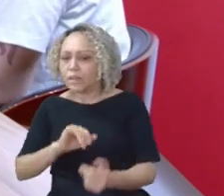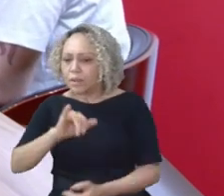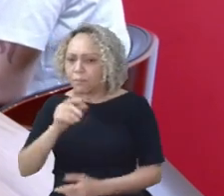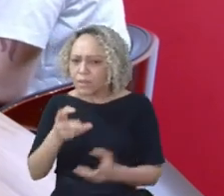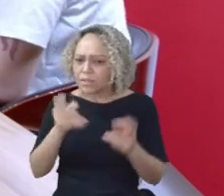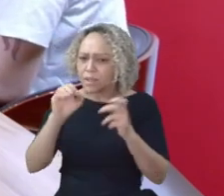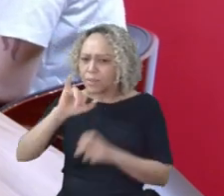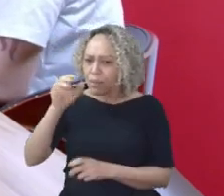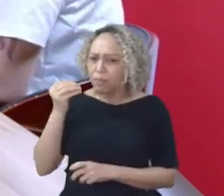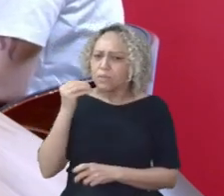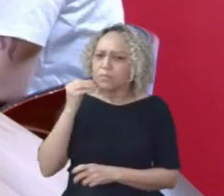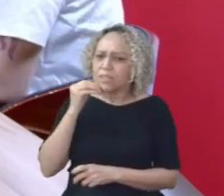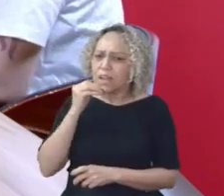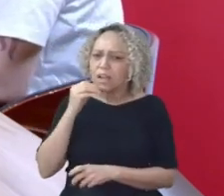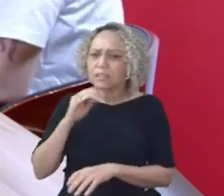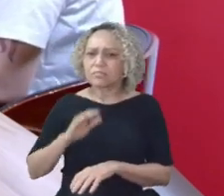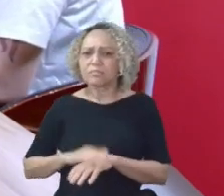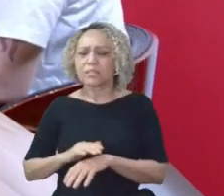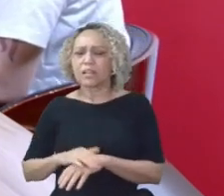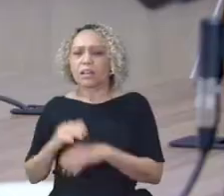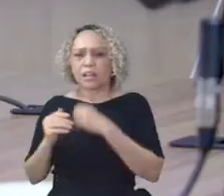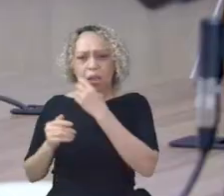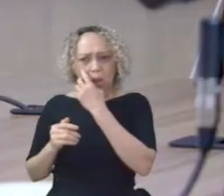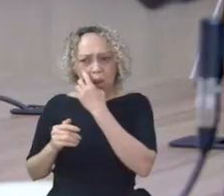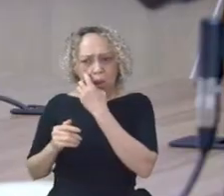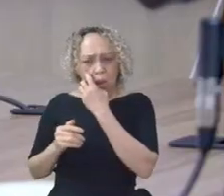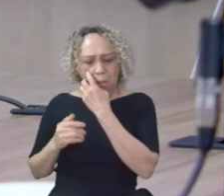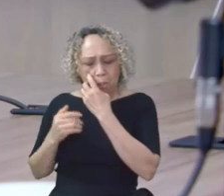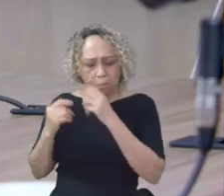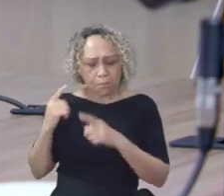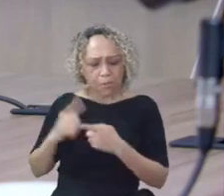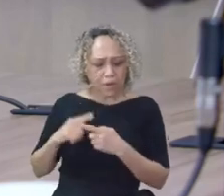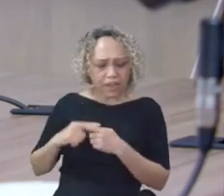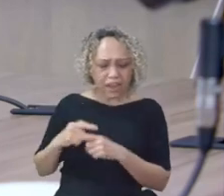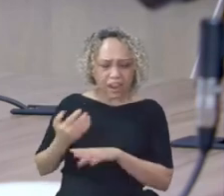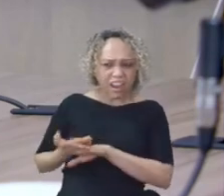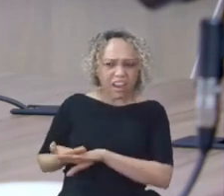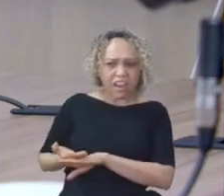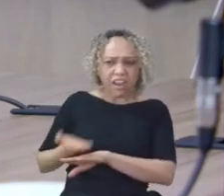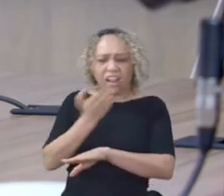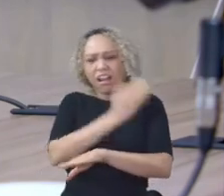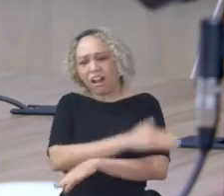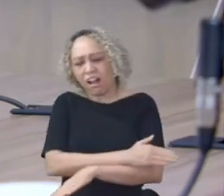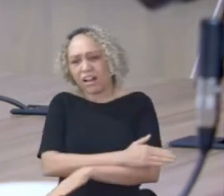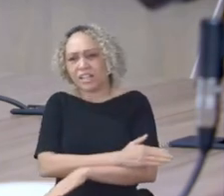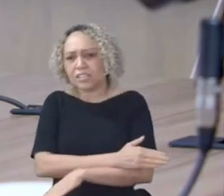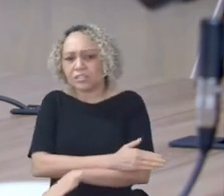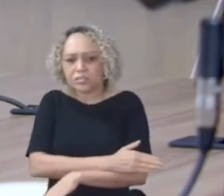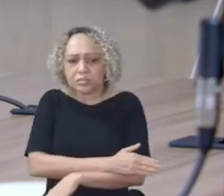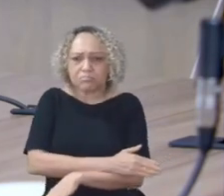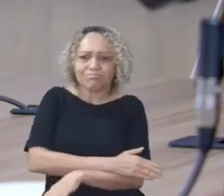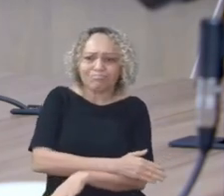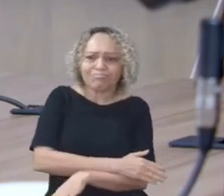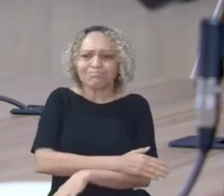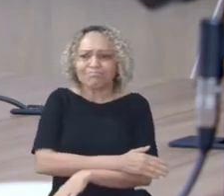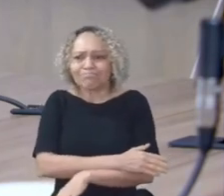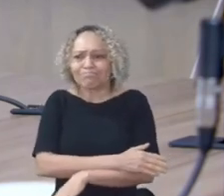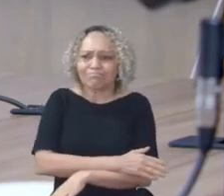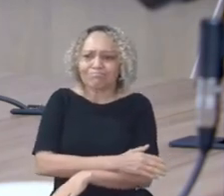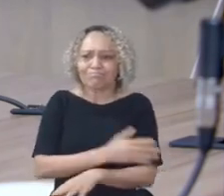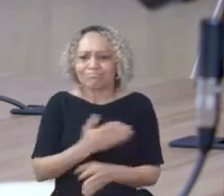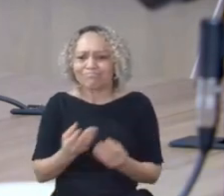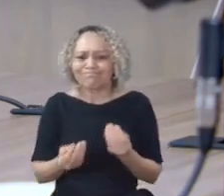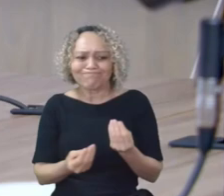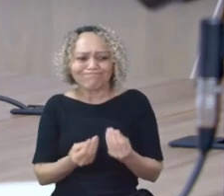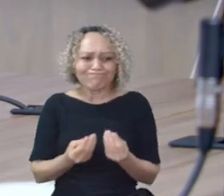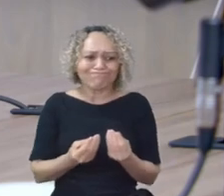tipo... que antes, por não ter, as pessoas, os parentes, né, ficam assim, tipo, não dá pra